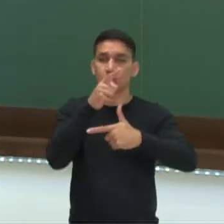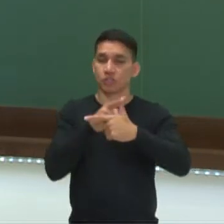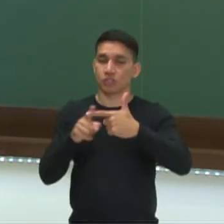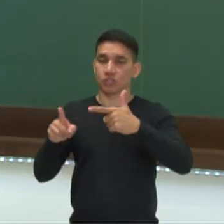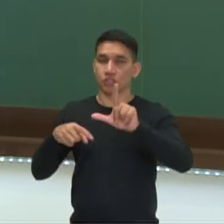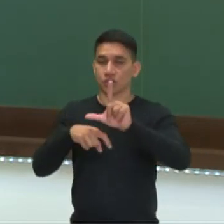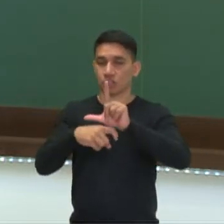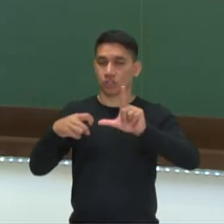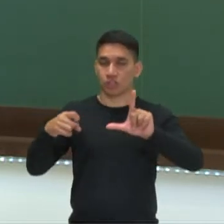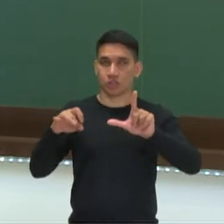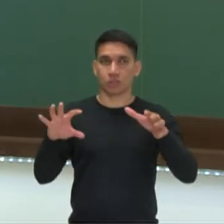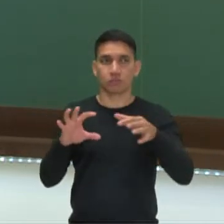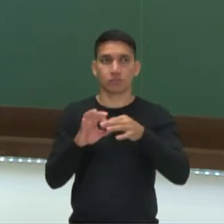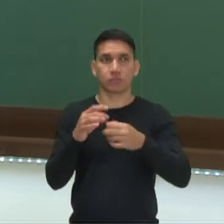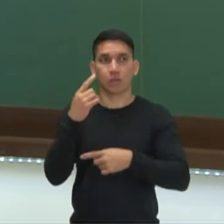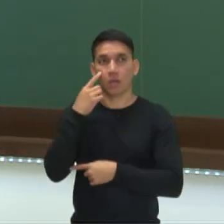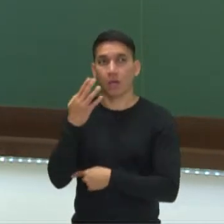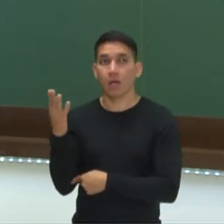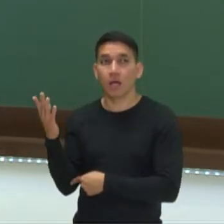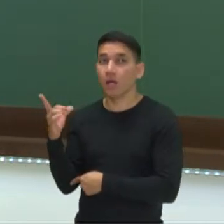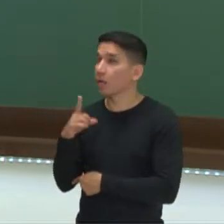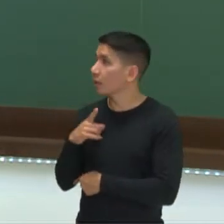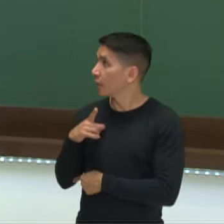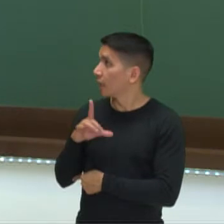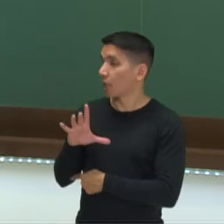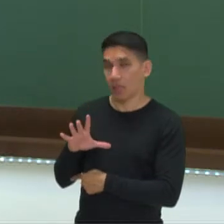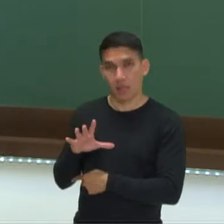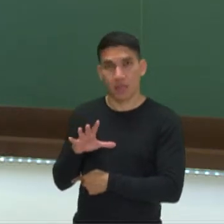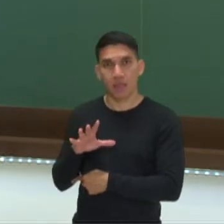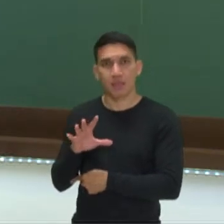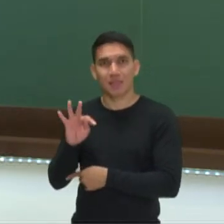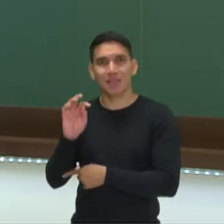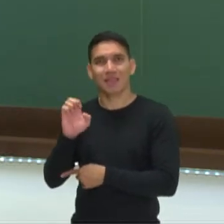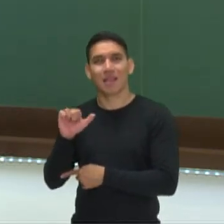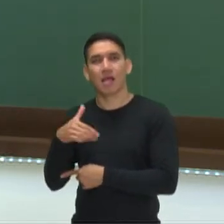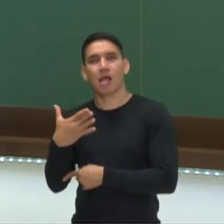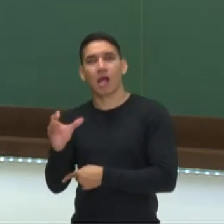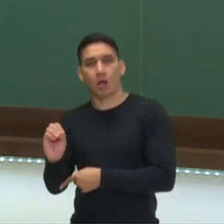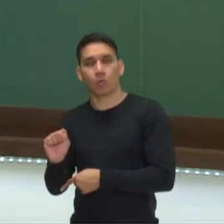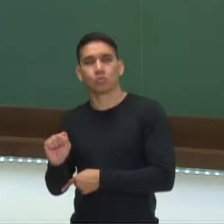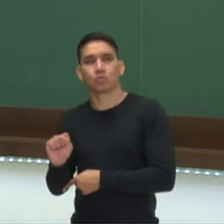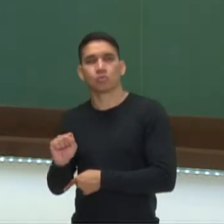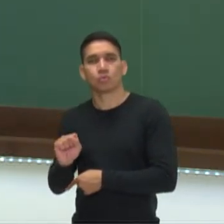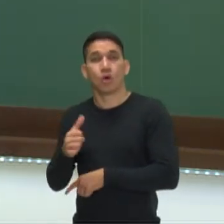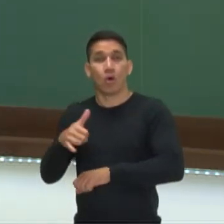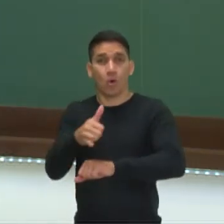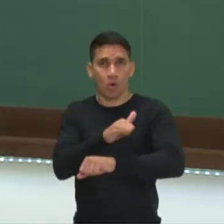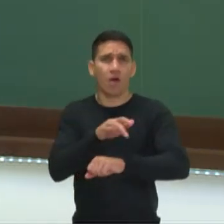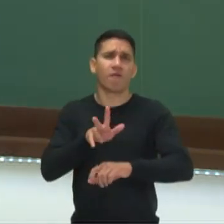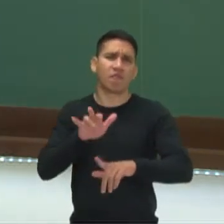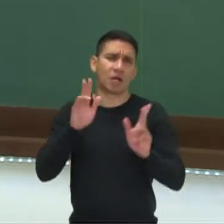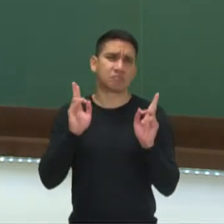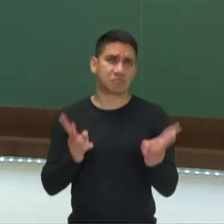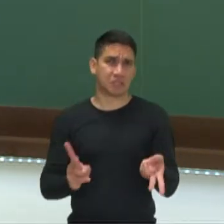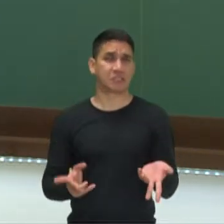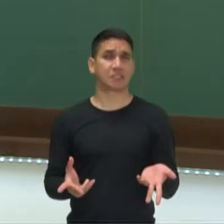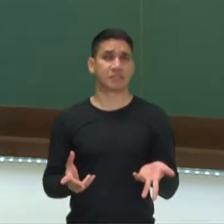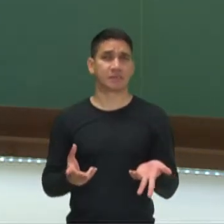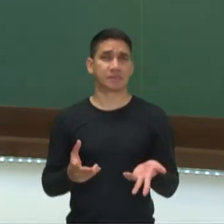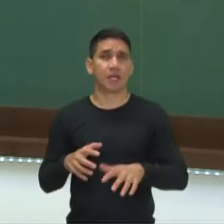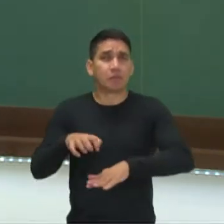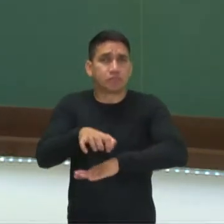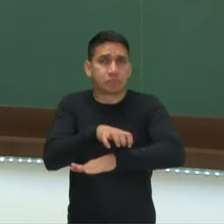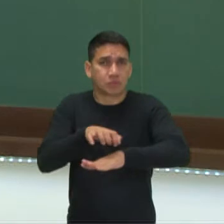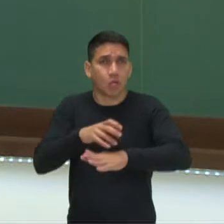coordenada x respectiva, então tensão com corrente, você vai ter a mesma resistência, ok? Então qualquer par você pode usar